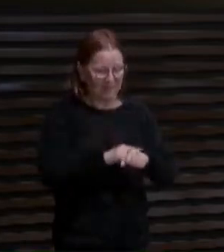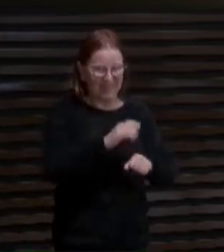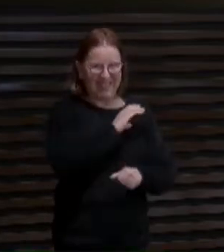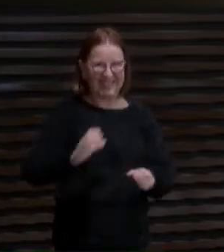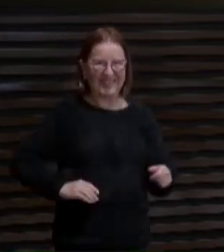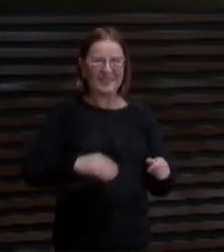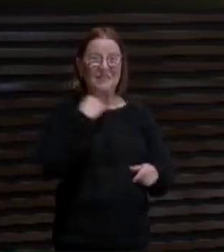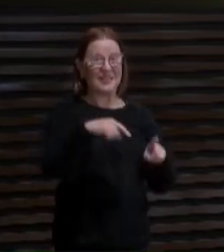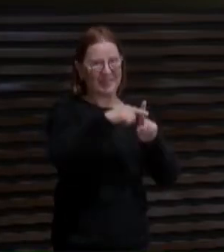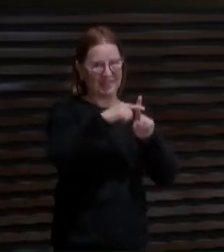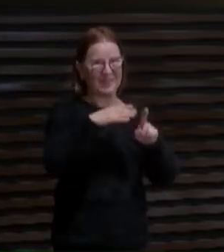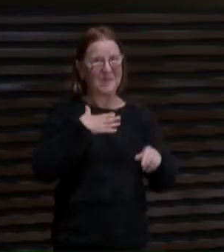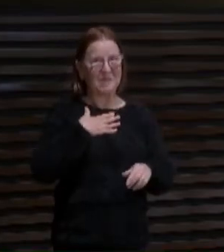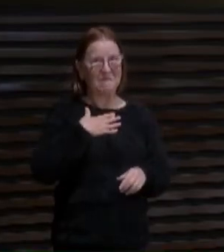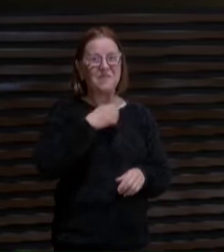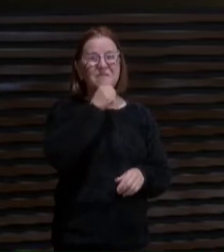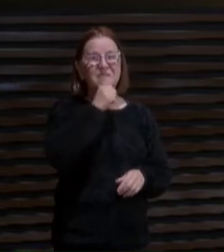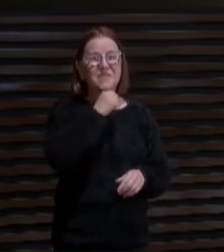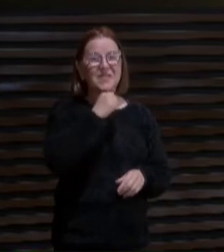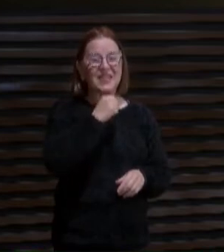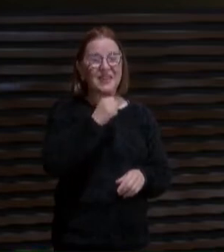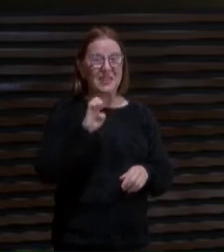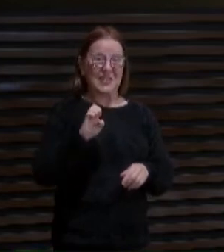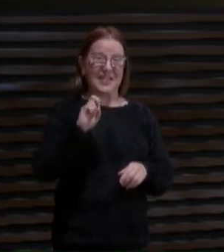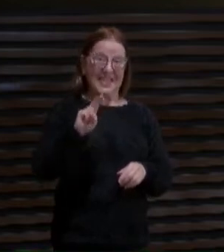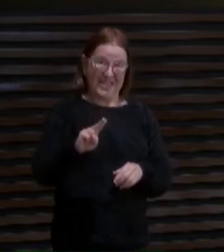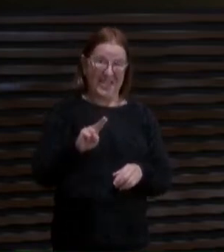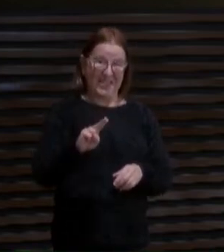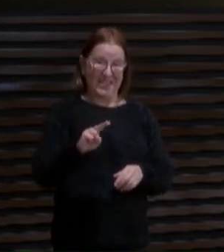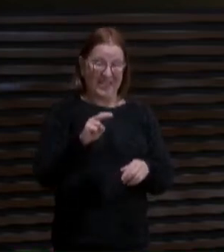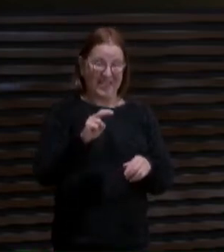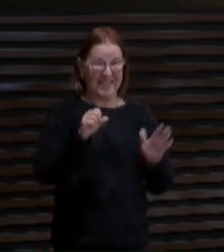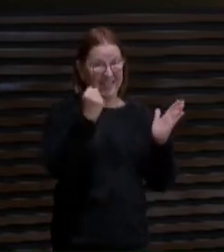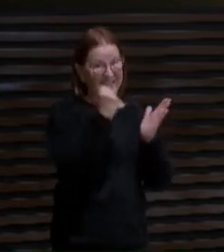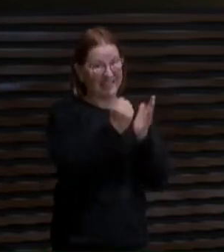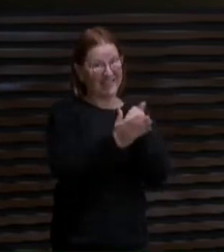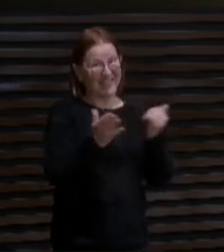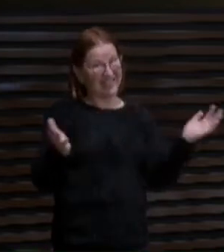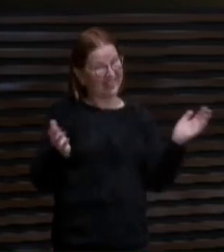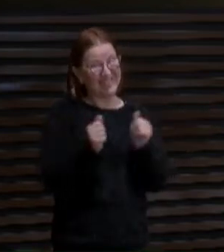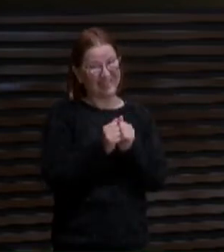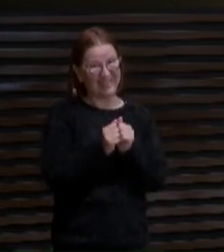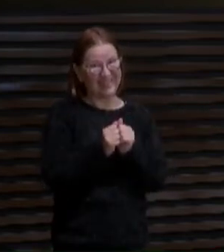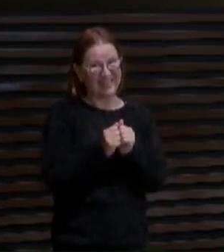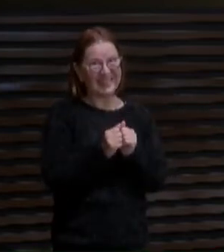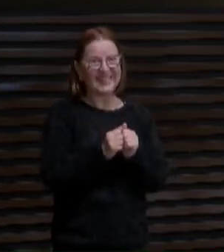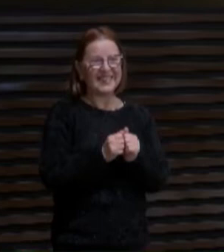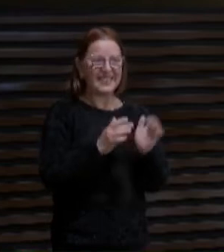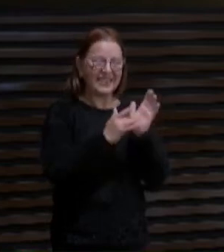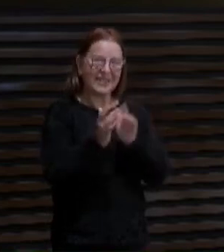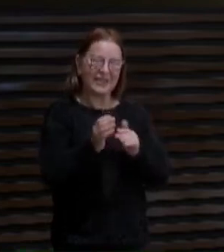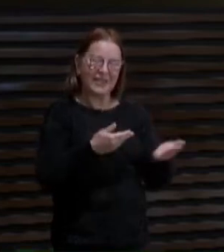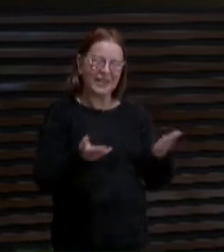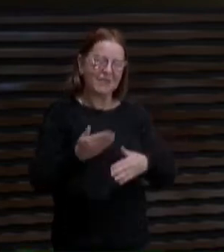meu velho homem foi crucificado com ele o meu eu foi atraído nele que ele levou sobre o corpo dele o meu Pecado porque